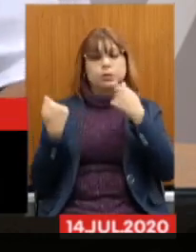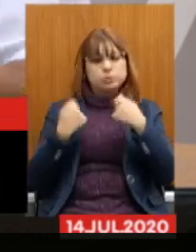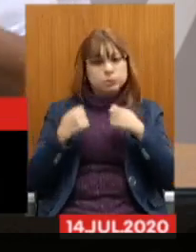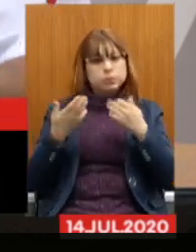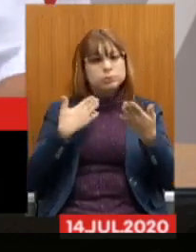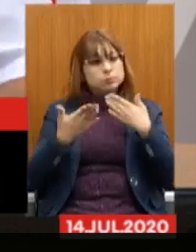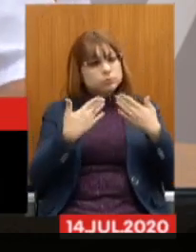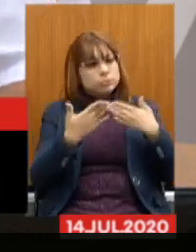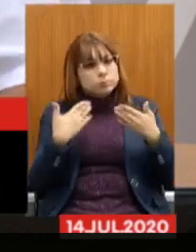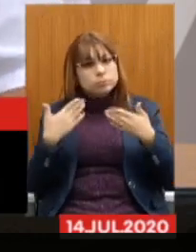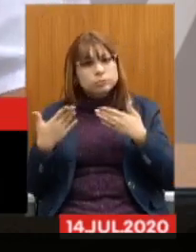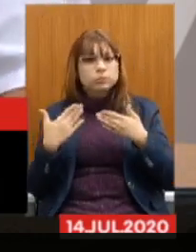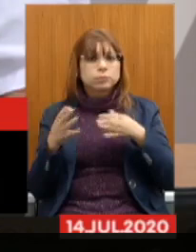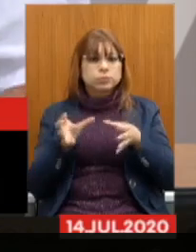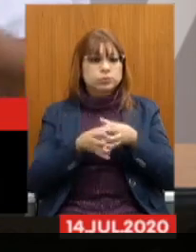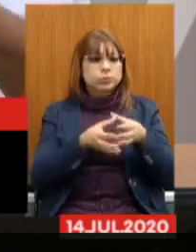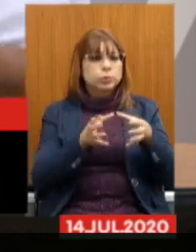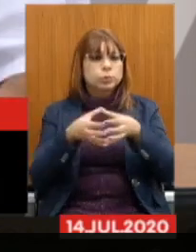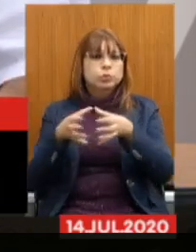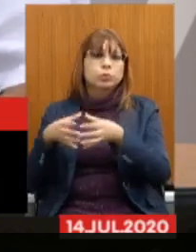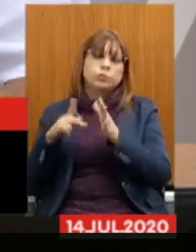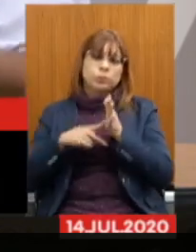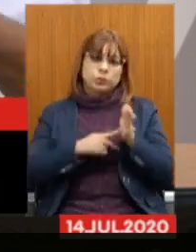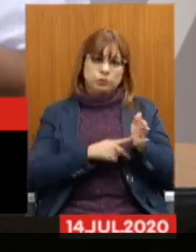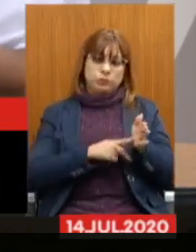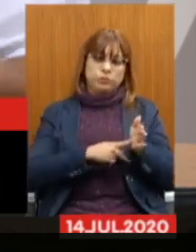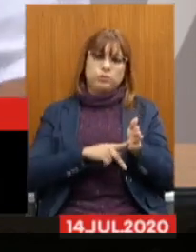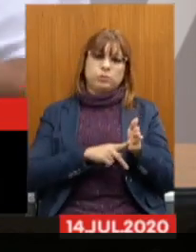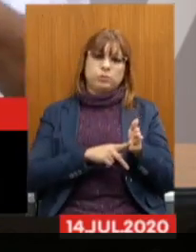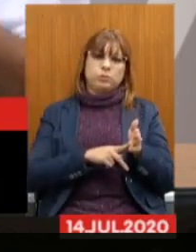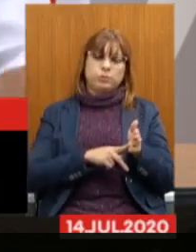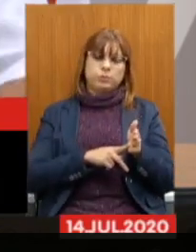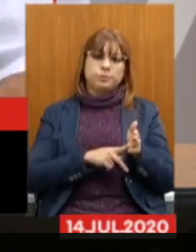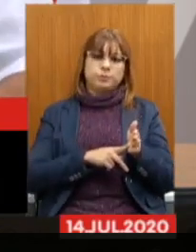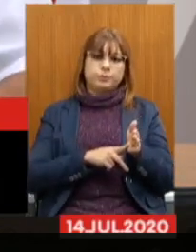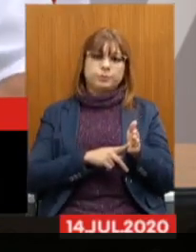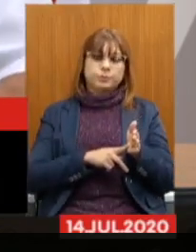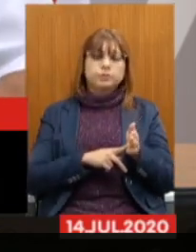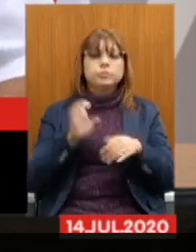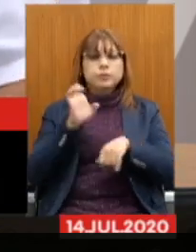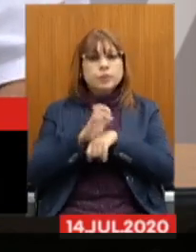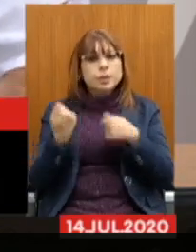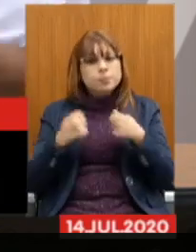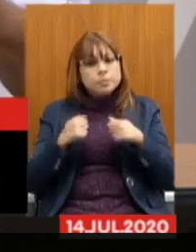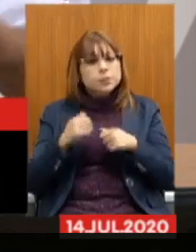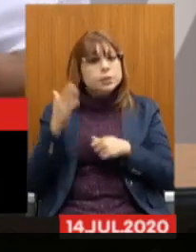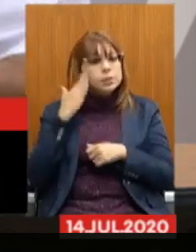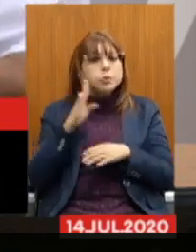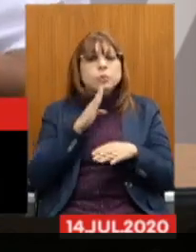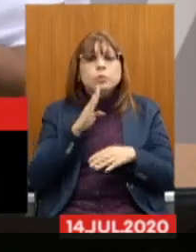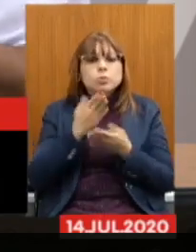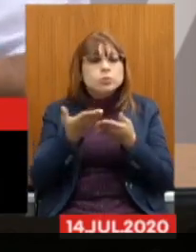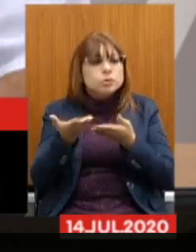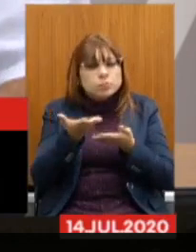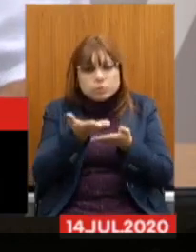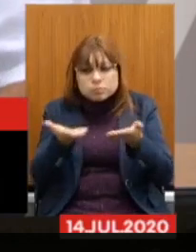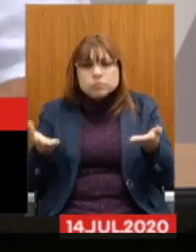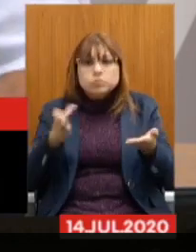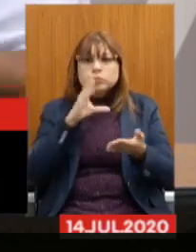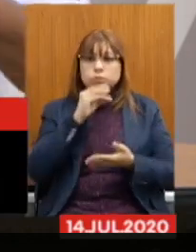entidades sindicais. O Estado precisa ouvir o seu servidor. O Estado